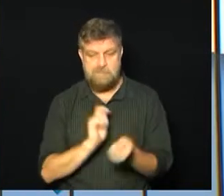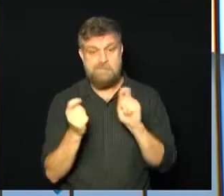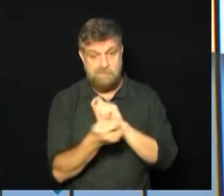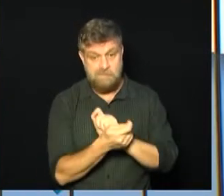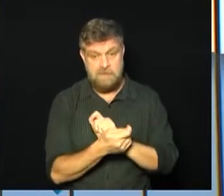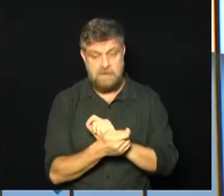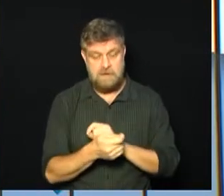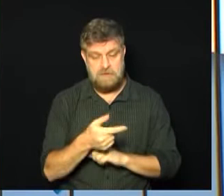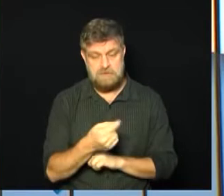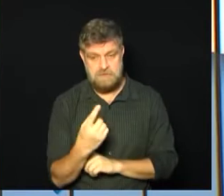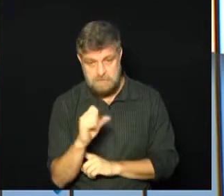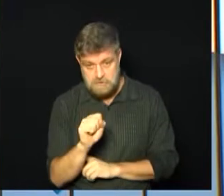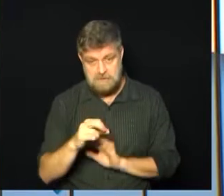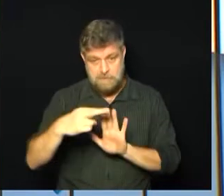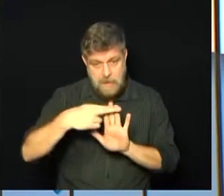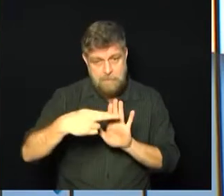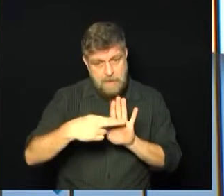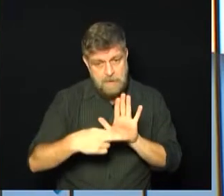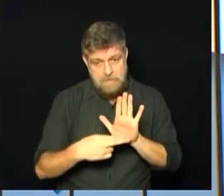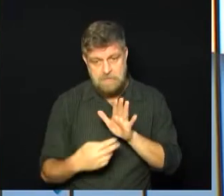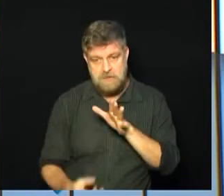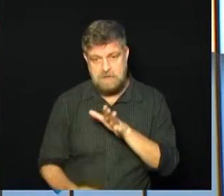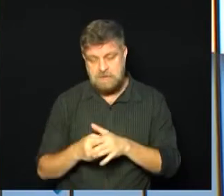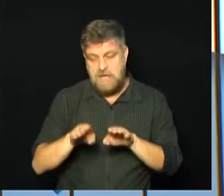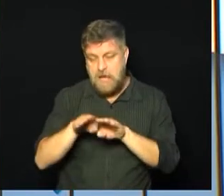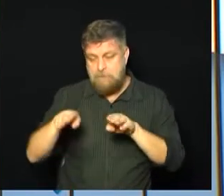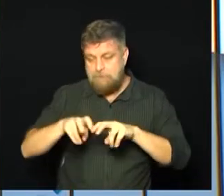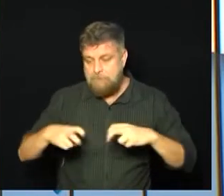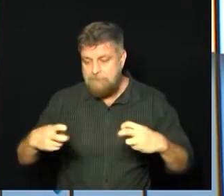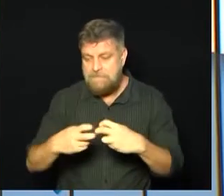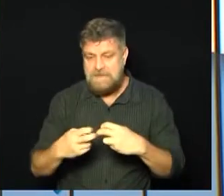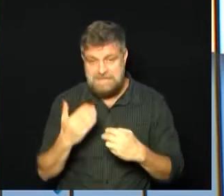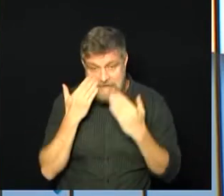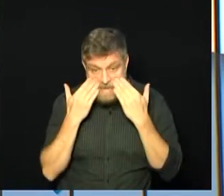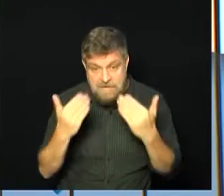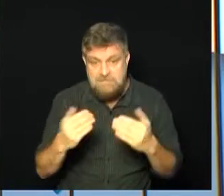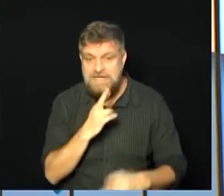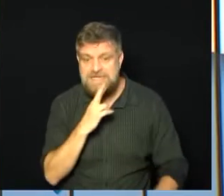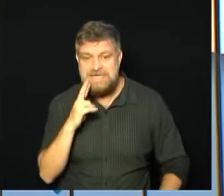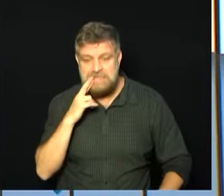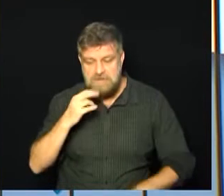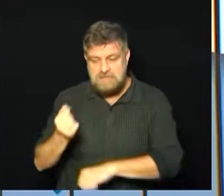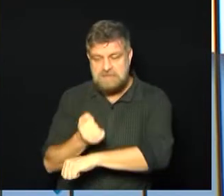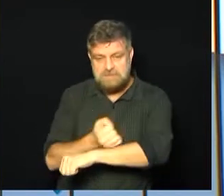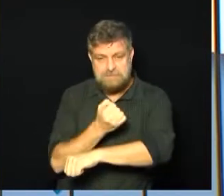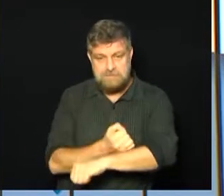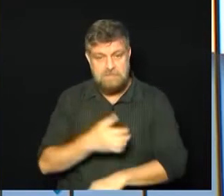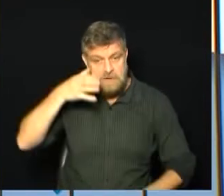2018, que regulamentou a instalação de sparklets em Campinas. Quem traz as informações é André